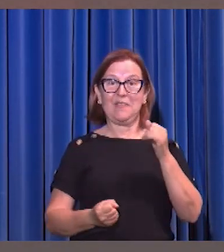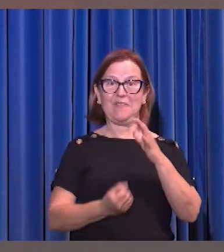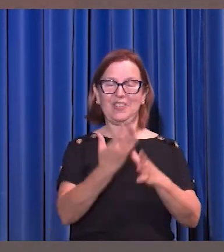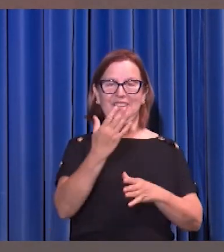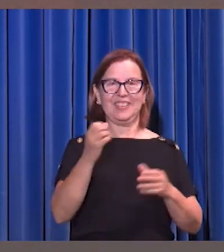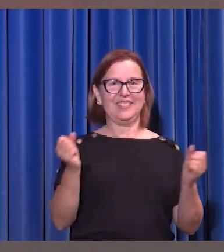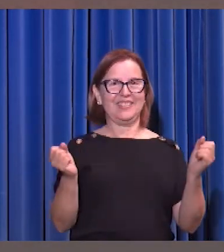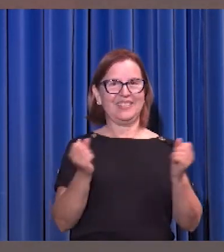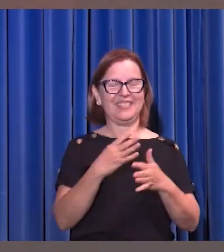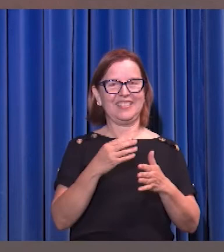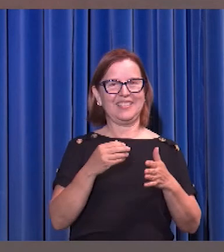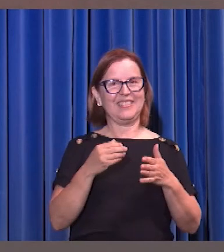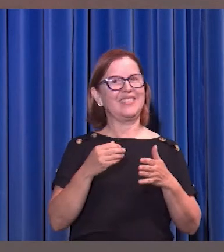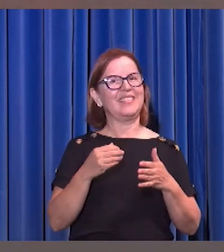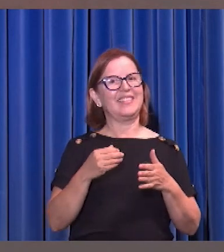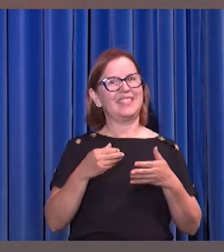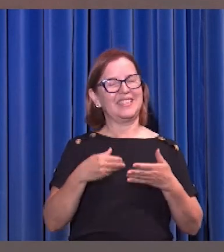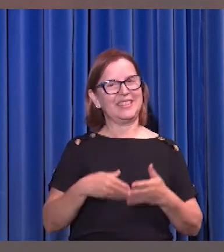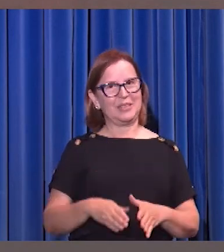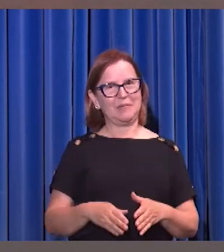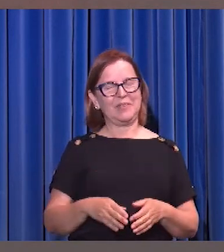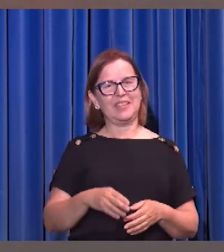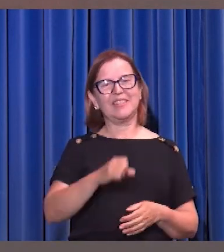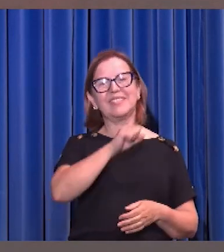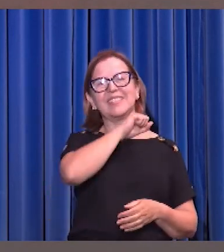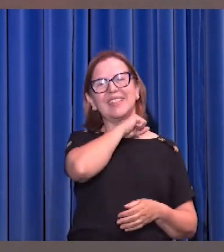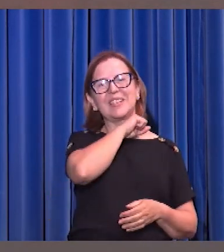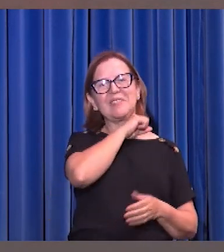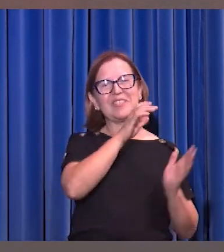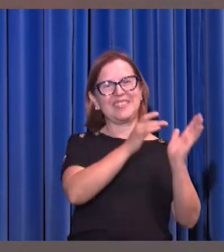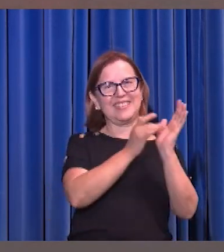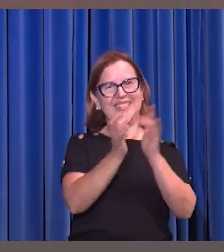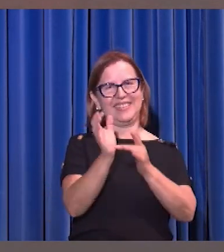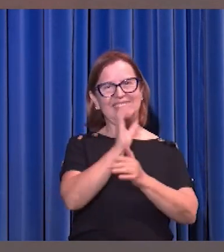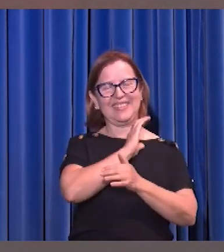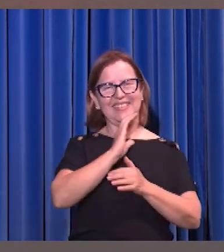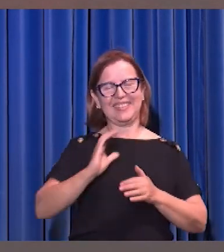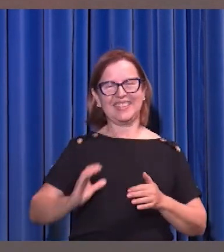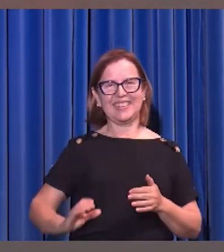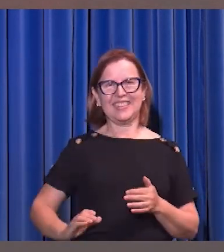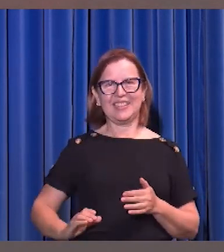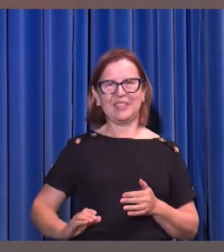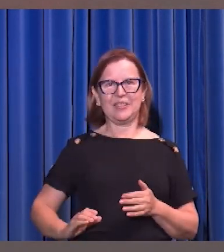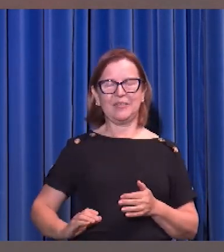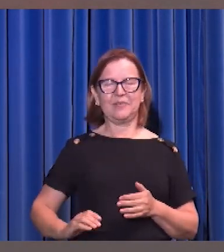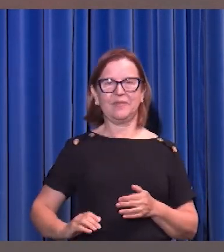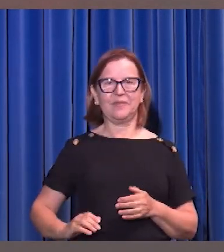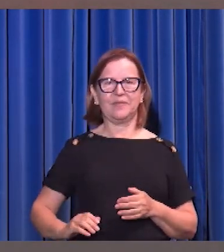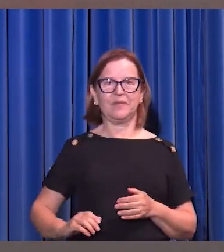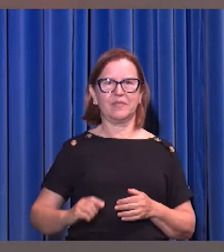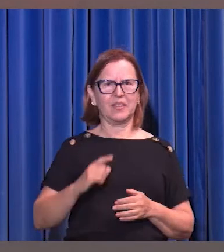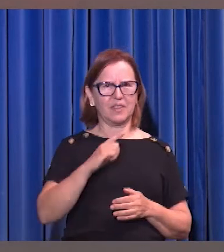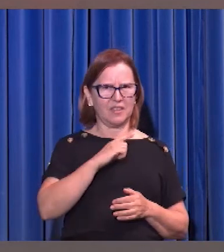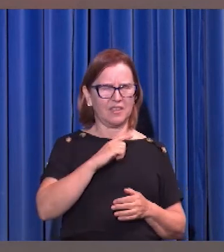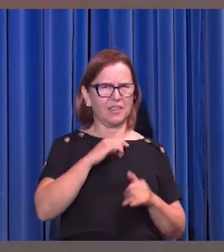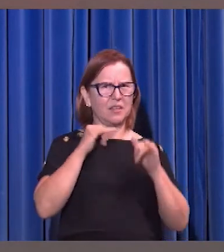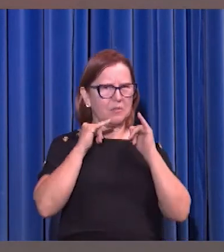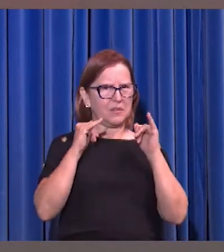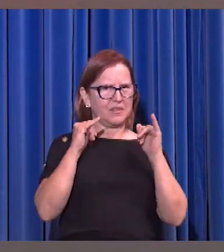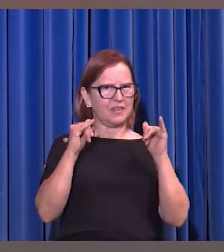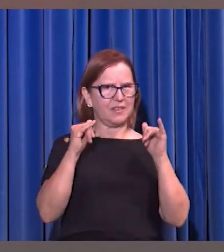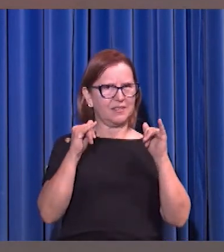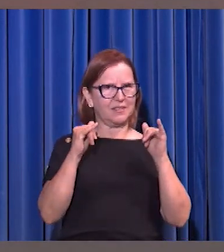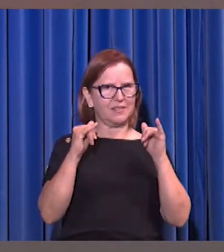nascimento é o sacrifício de Jesus Cristo. Existe alguma mensagem